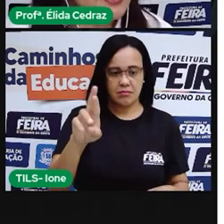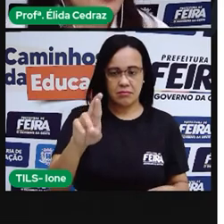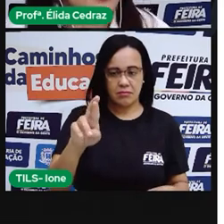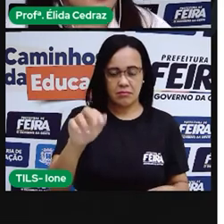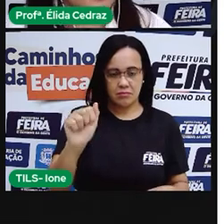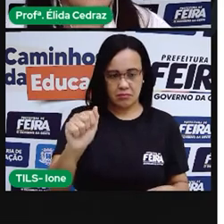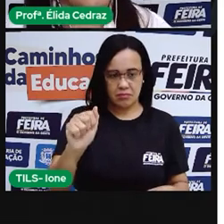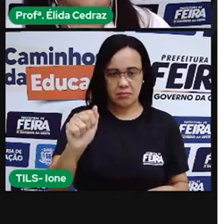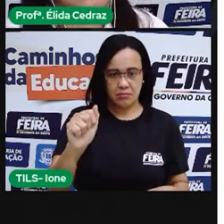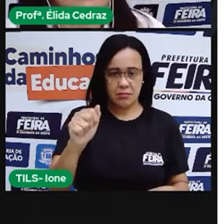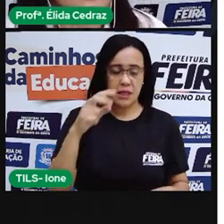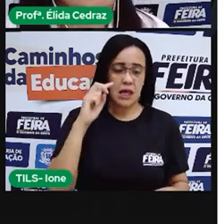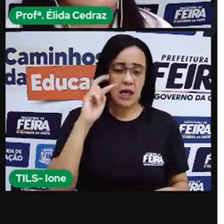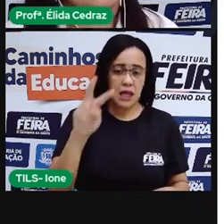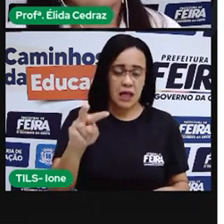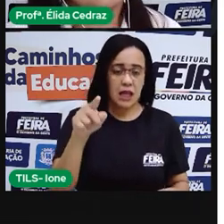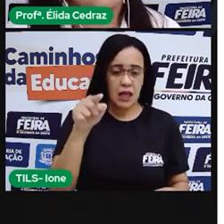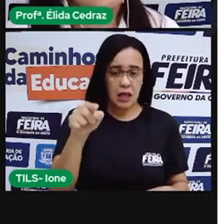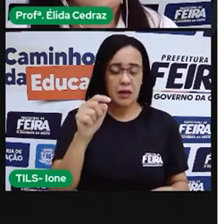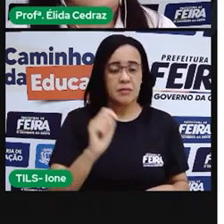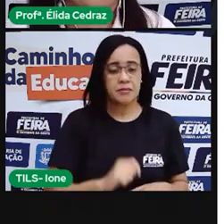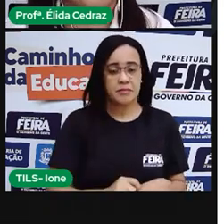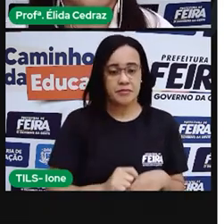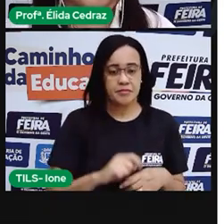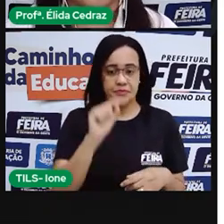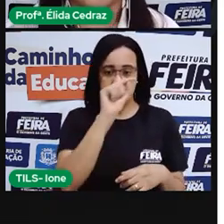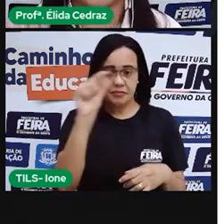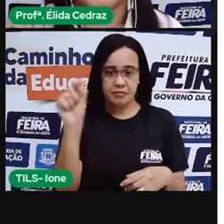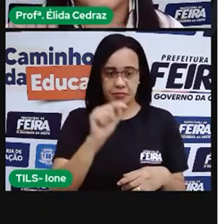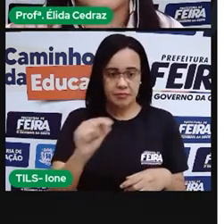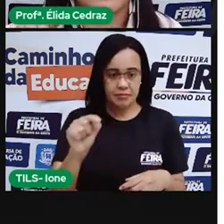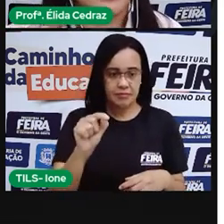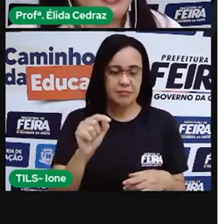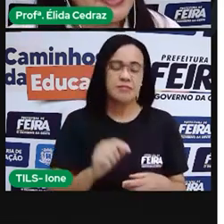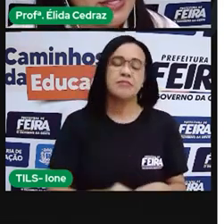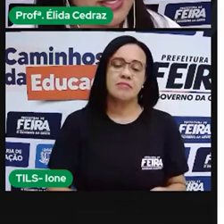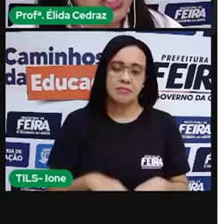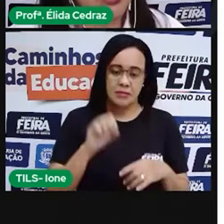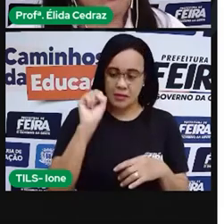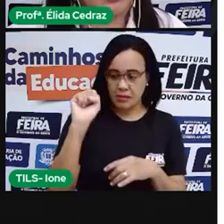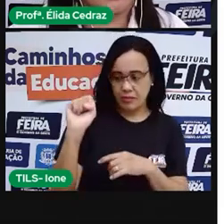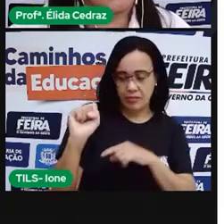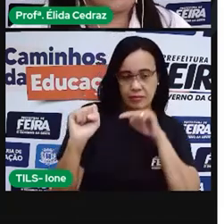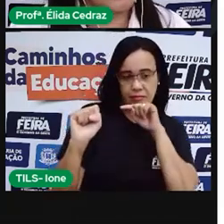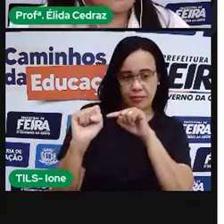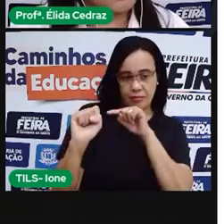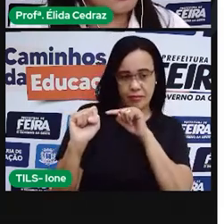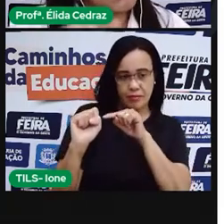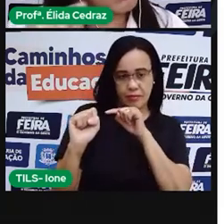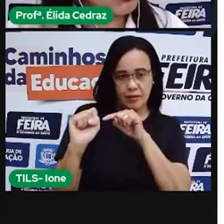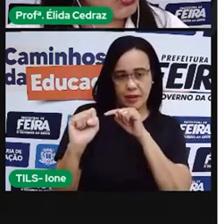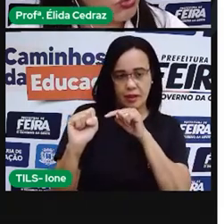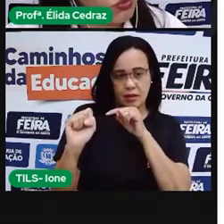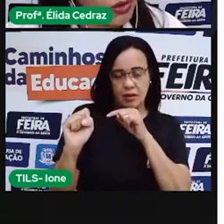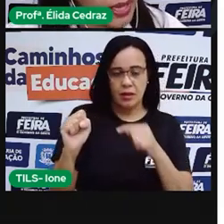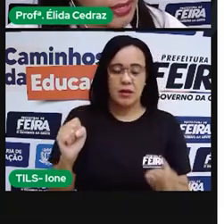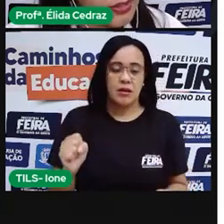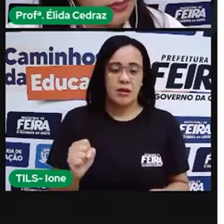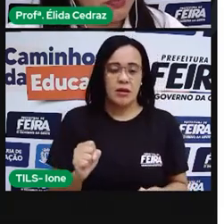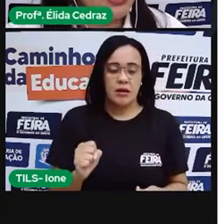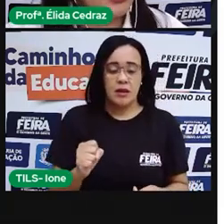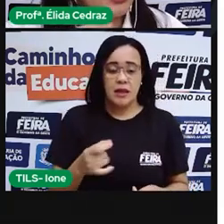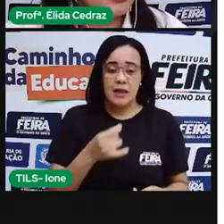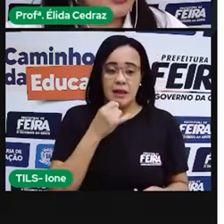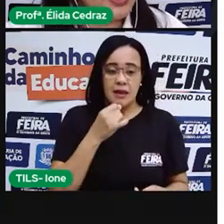Já aqui nesse caso, vai ter o som de Z. Quando a letra S estiver entre